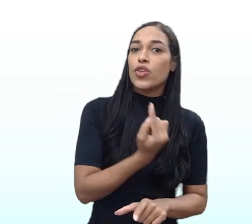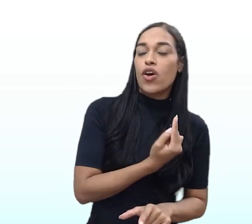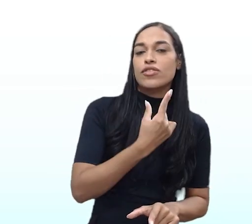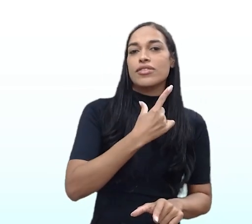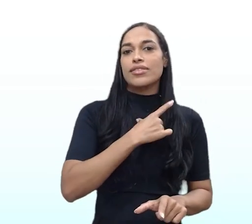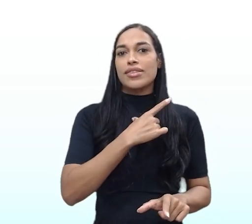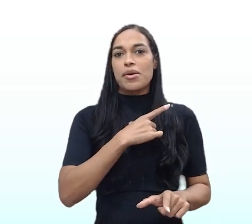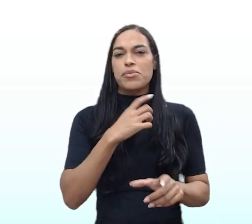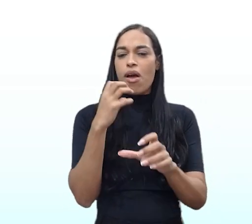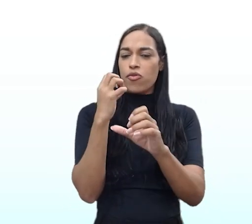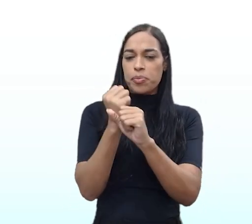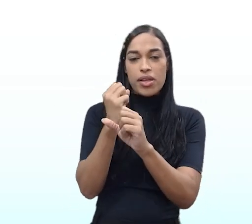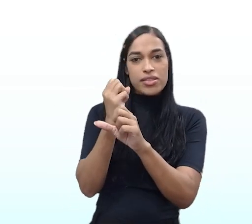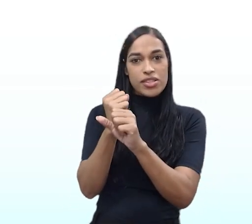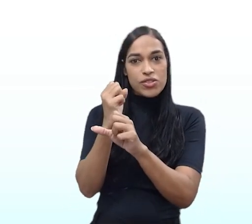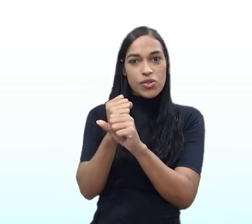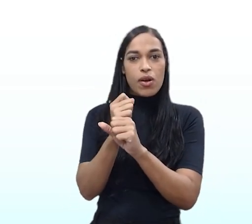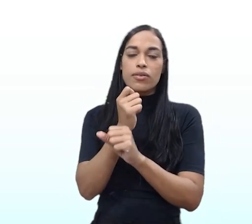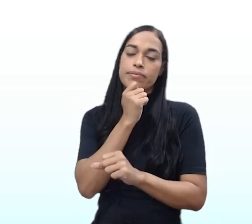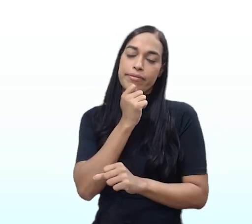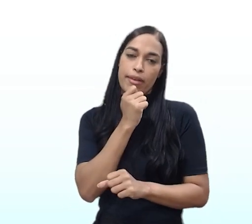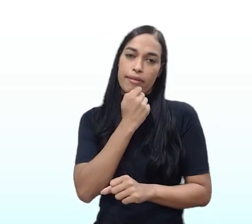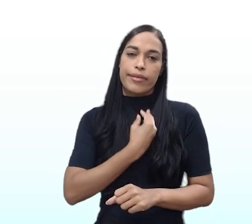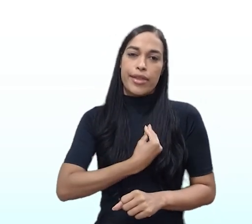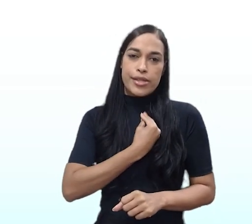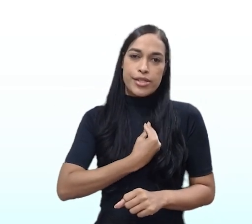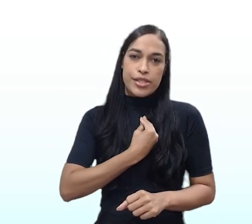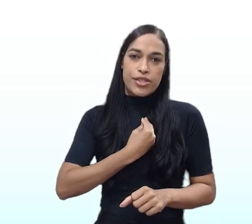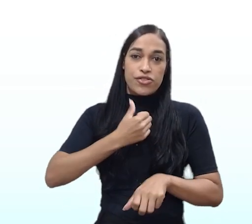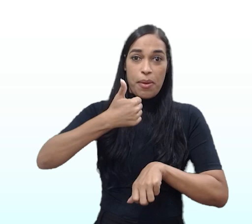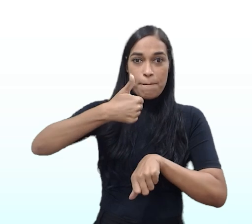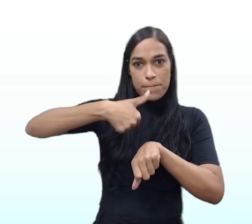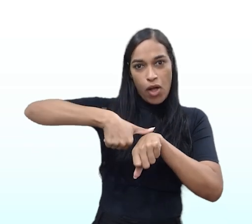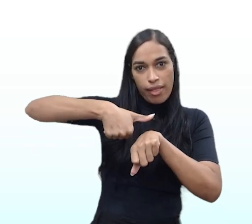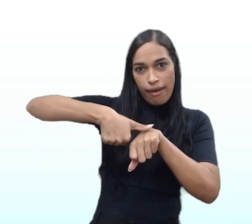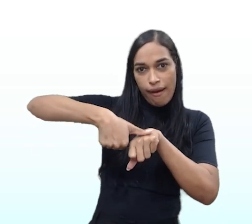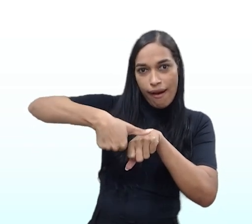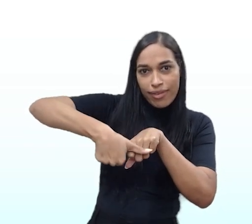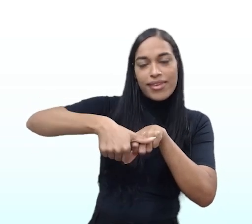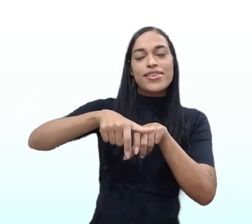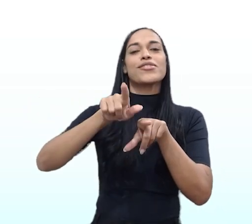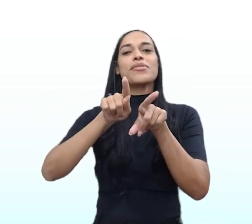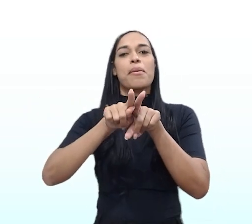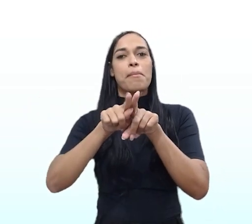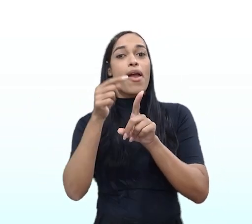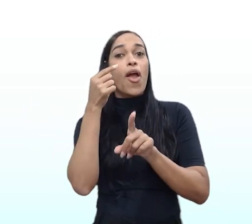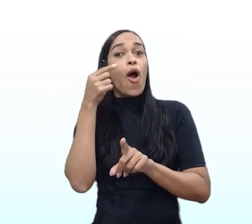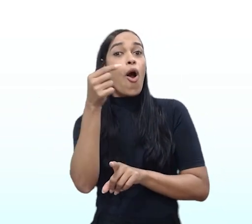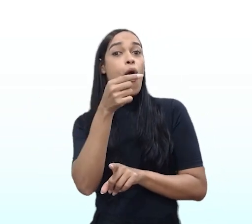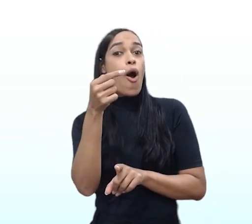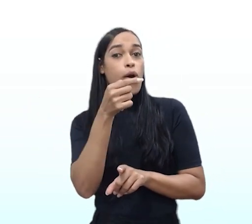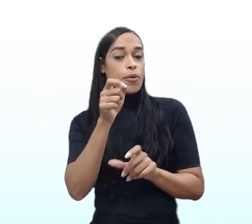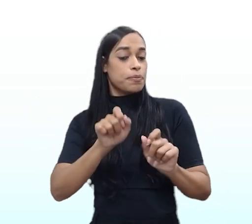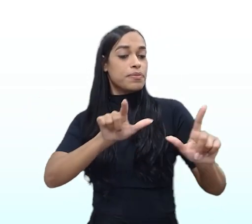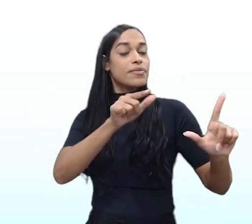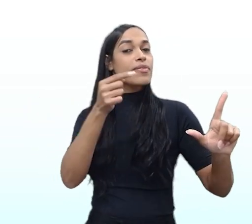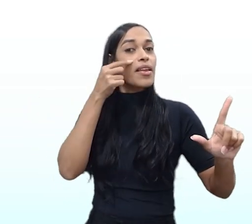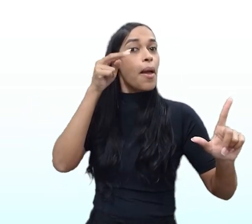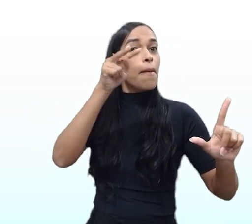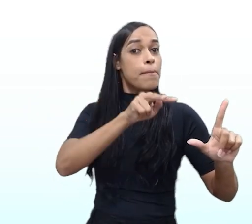tínhamos as medições, ainda existem em polegadas, tá? Que é a medida da tela do